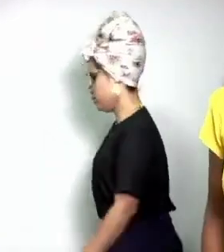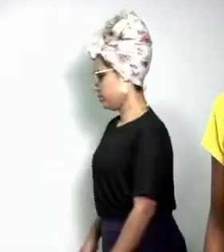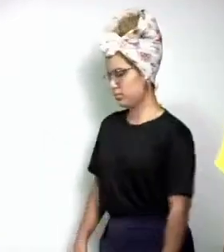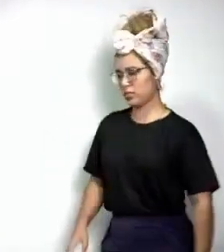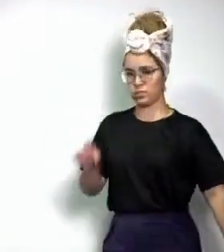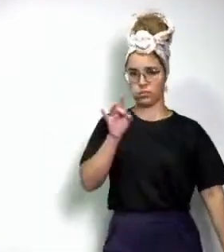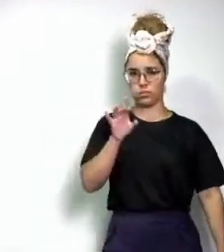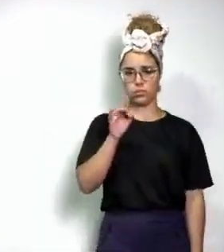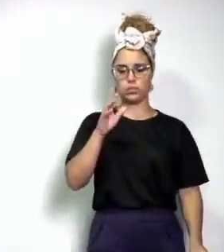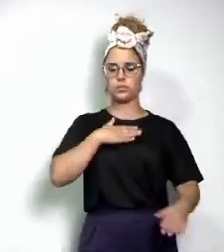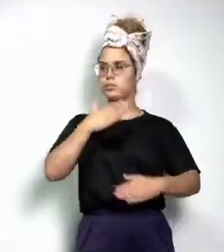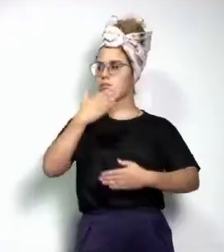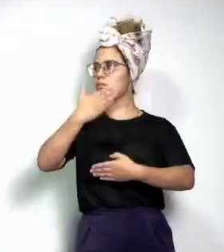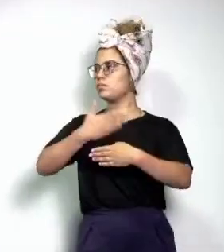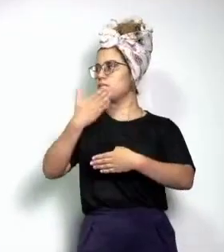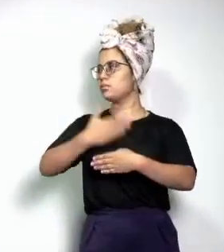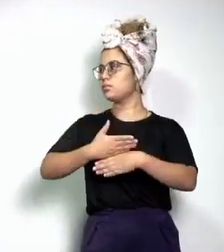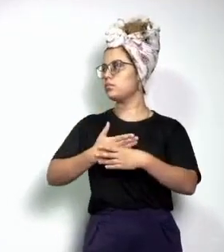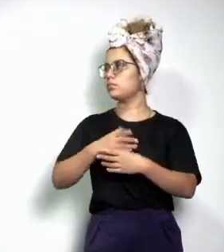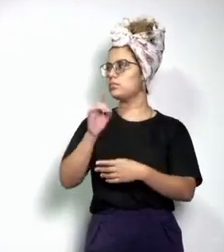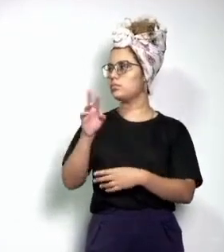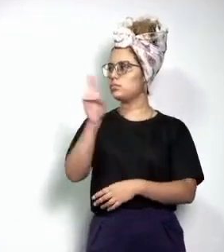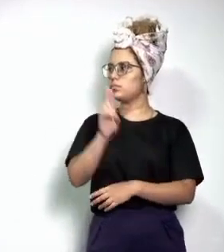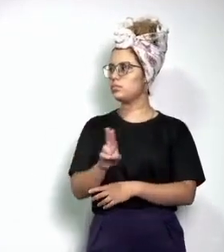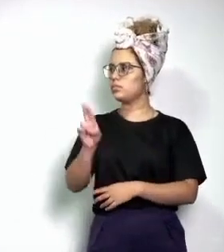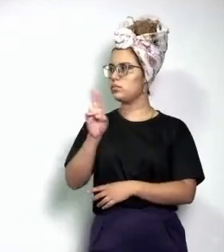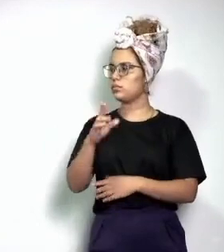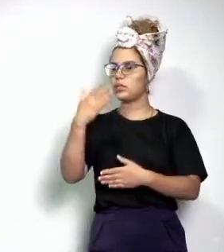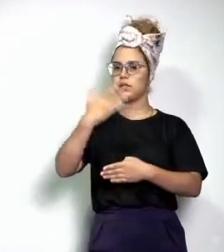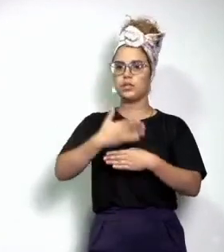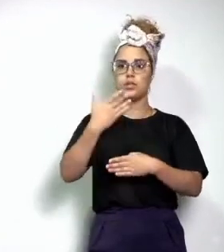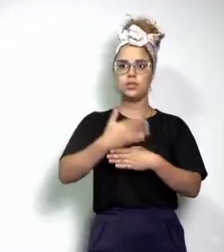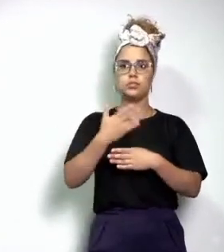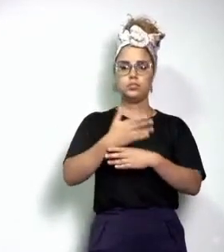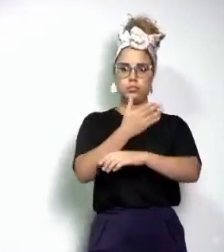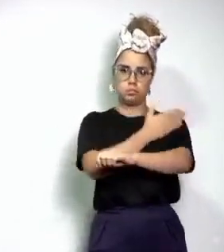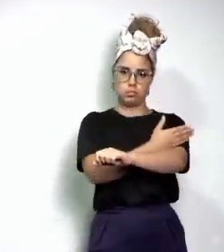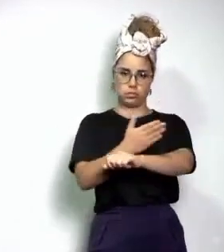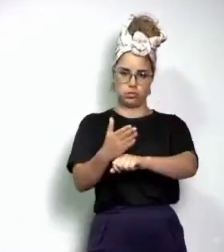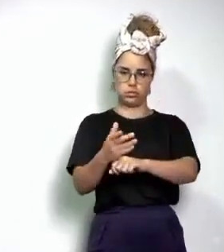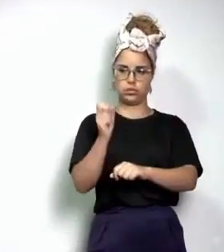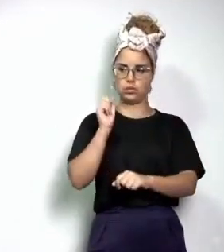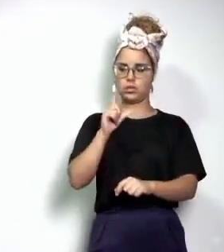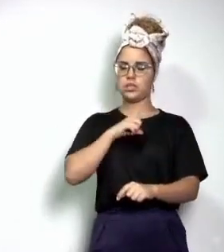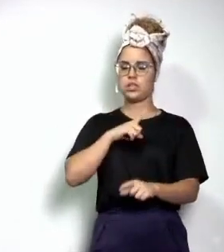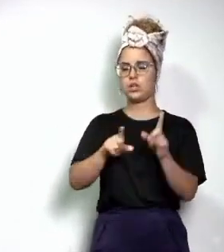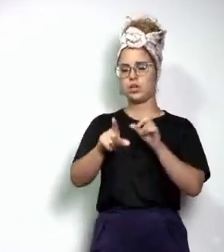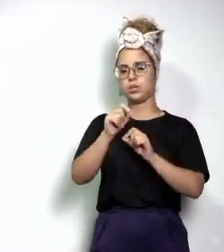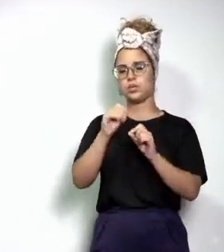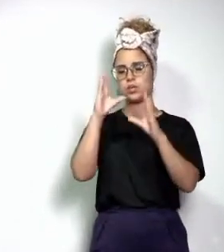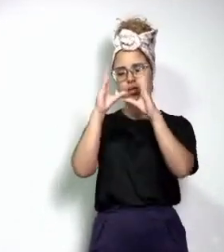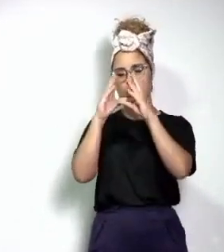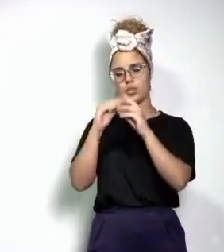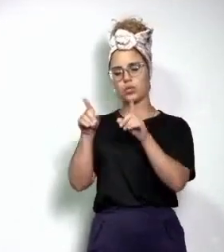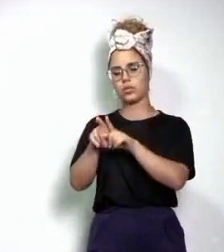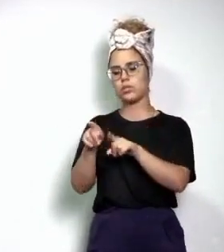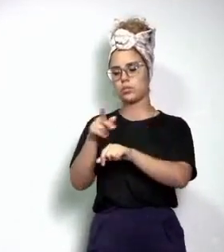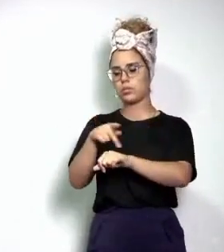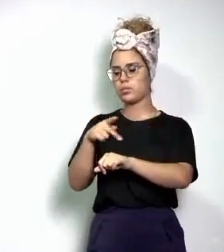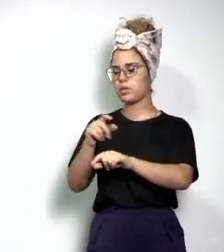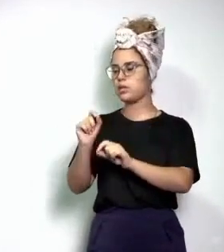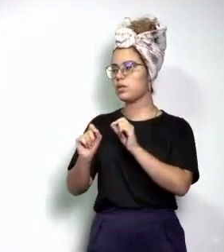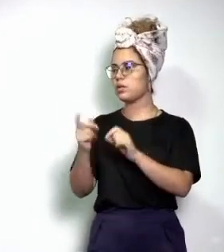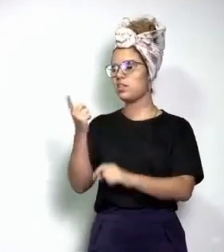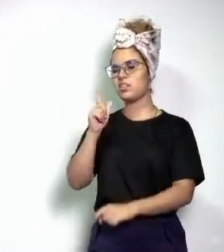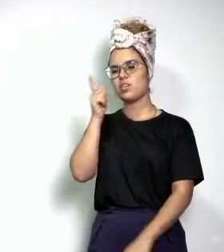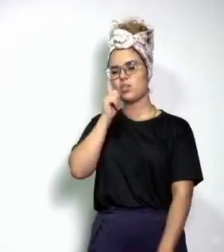Só que, para a claquete, ela só daria para ser usada nas claquetes brancas. A gente tem a opção das claquetes escuras também, que aí a